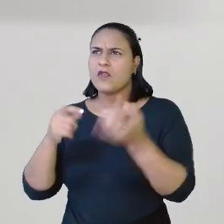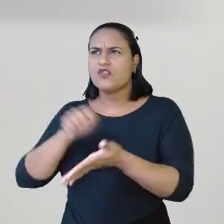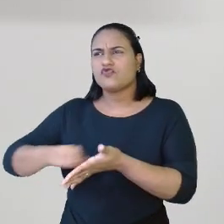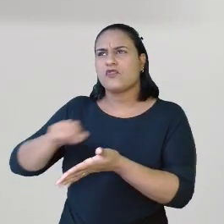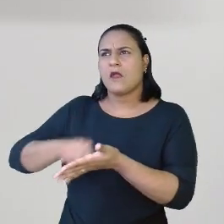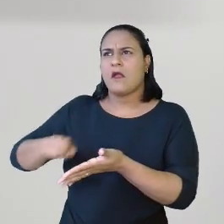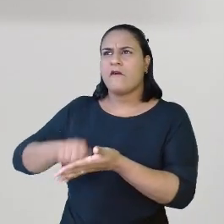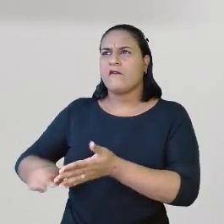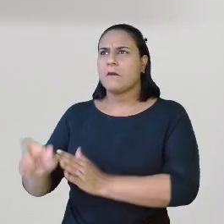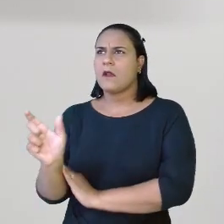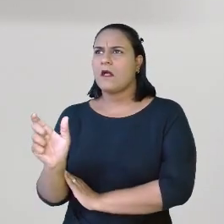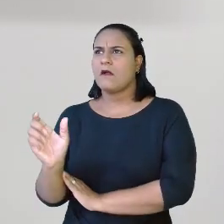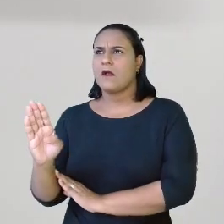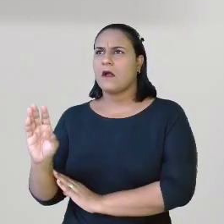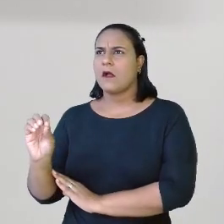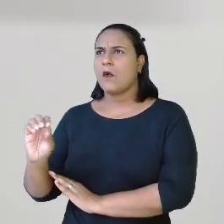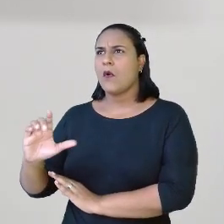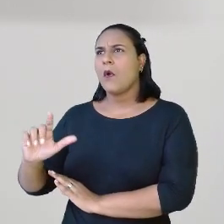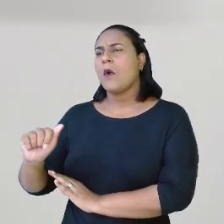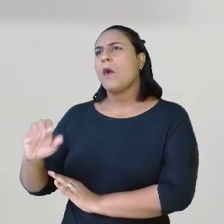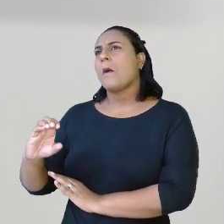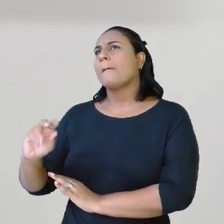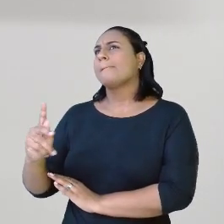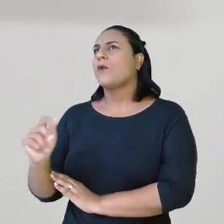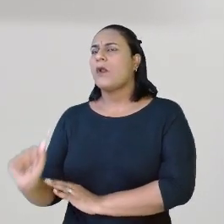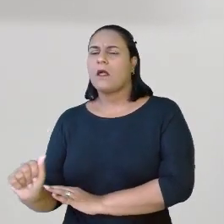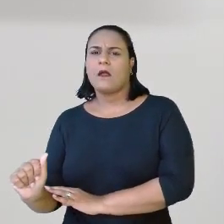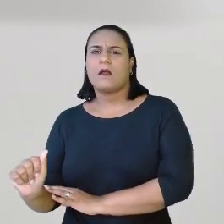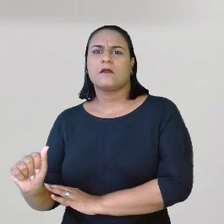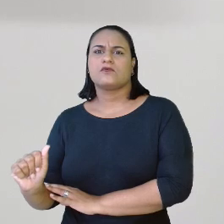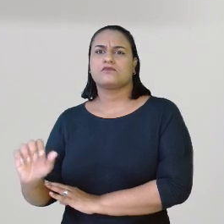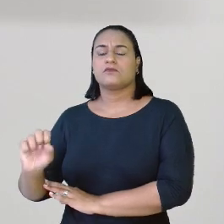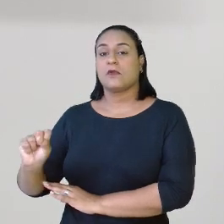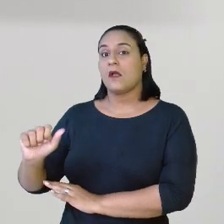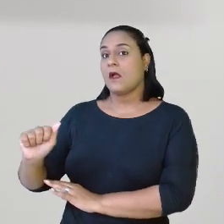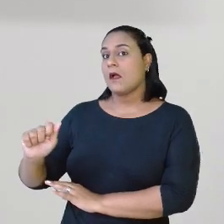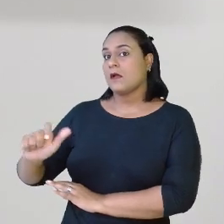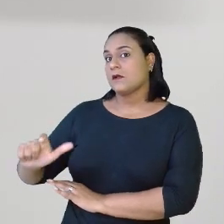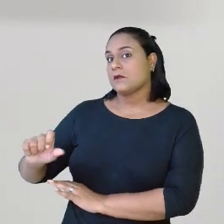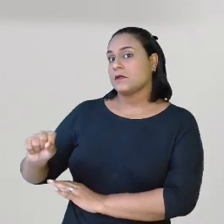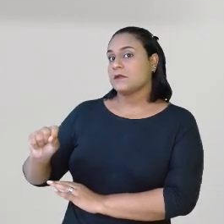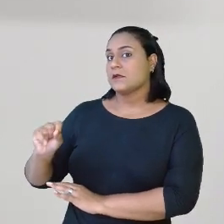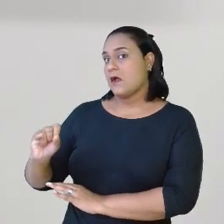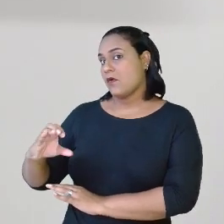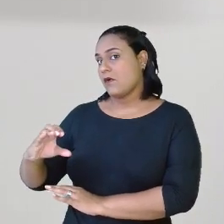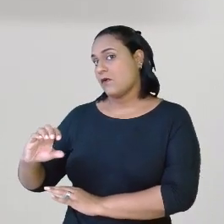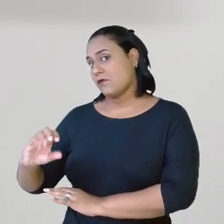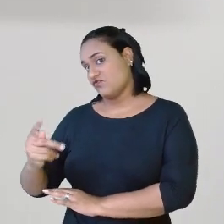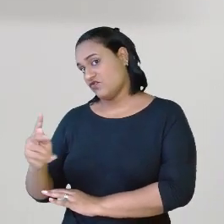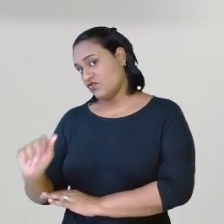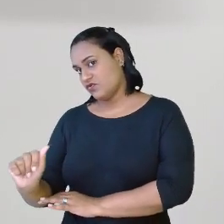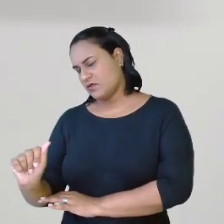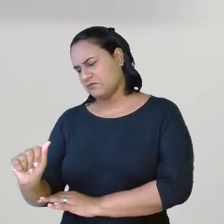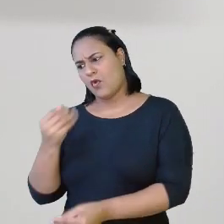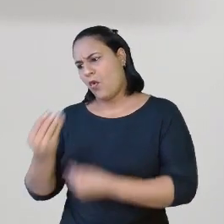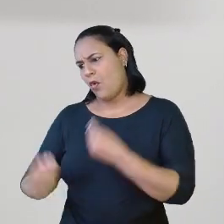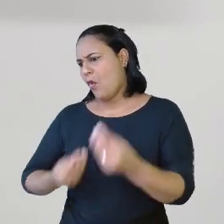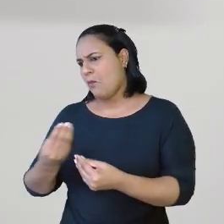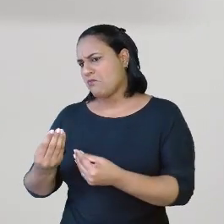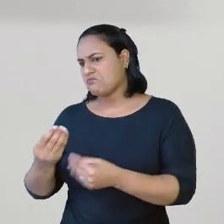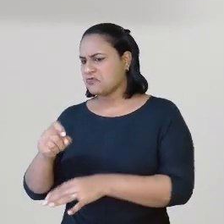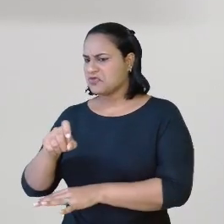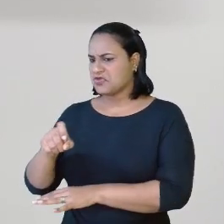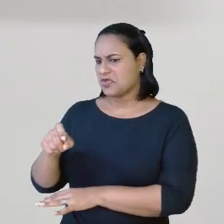a palavra bolacha ou a palavra salsicha? Como será que eu escrevo será que eu utilizo o